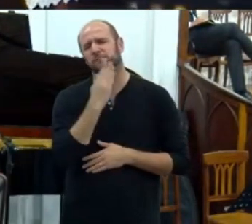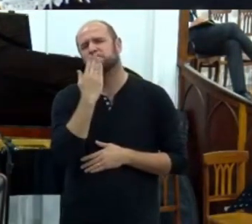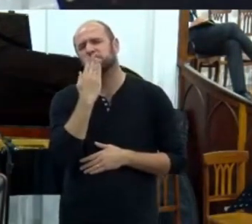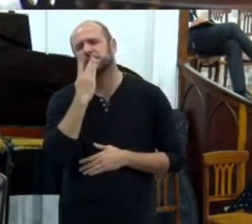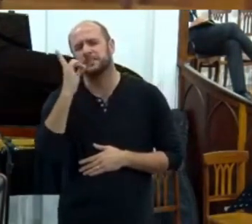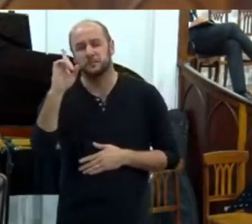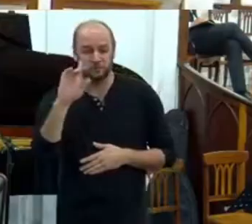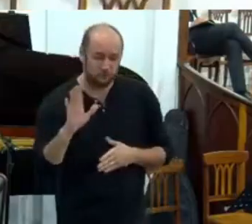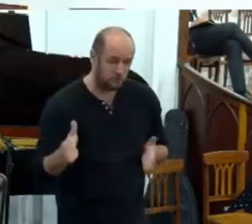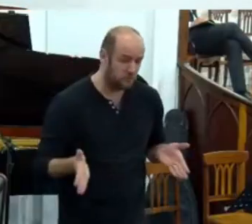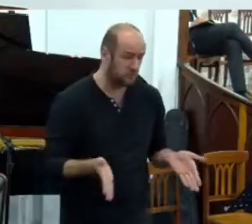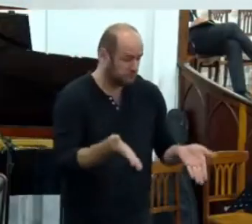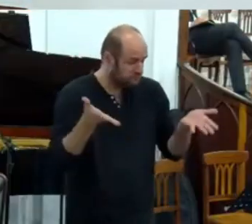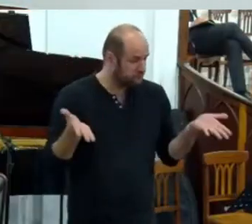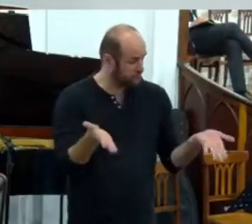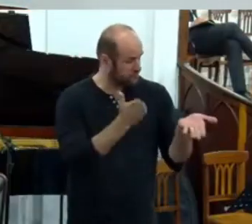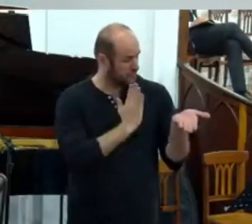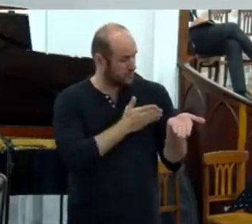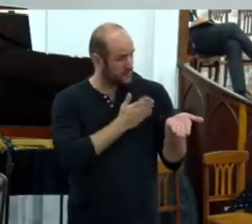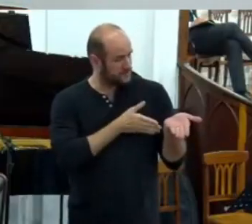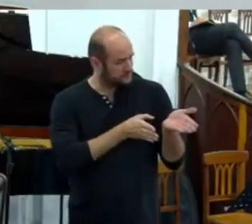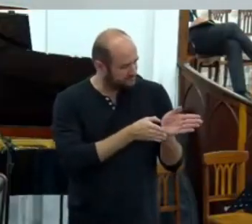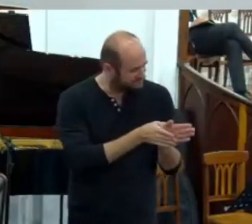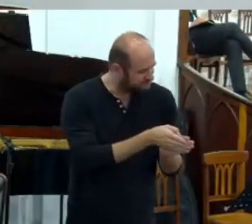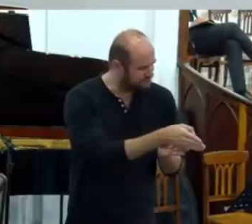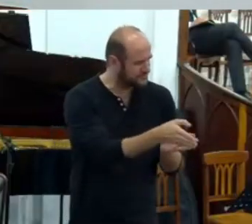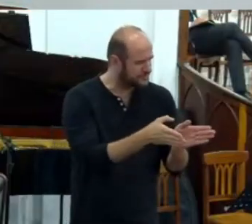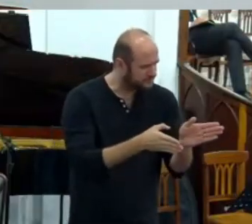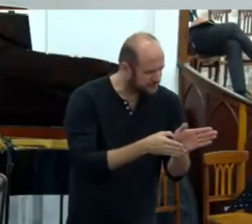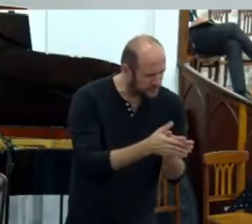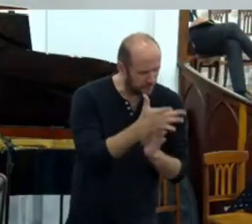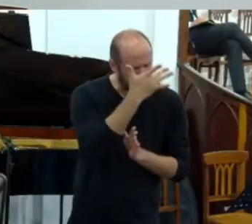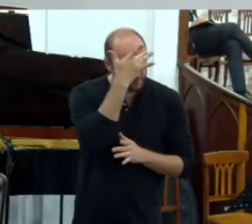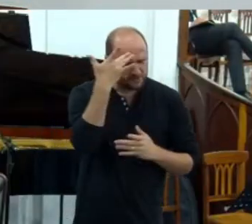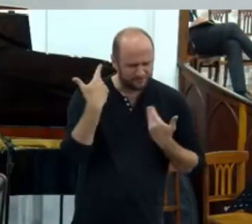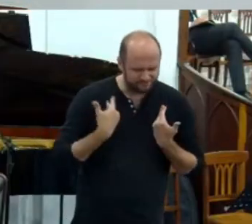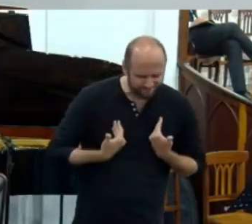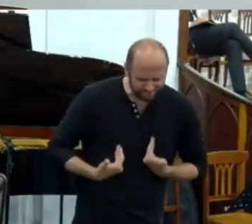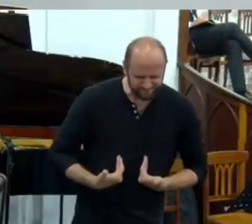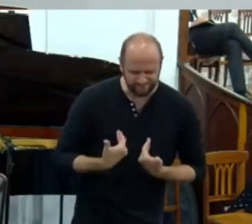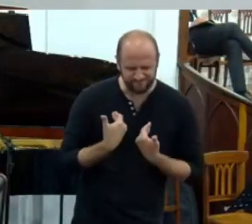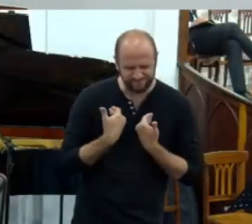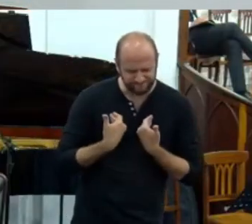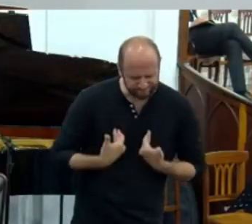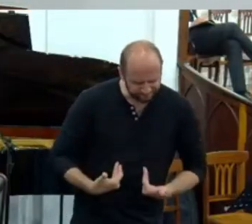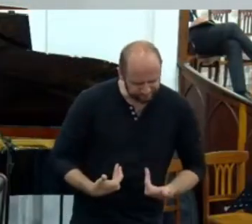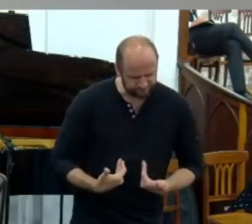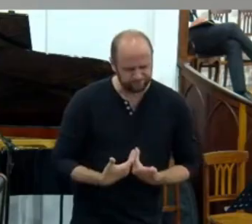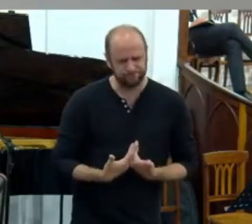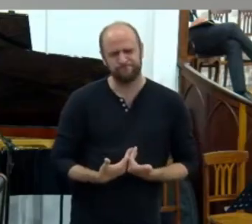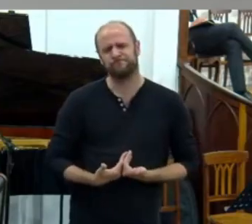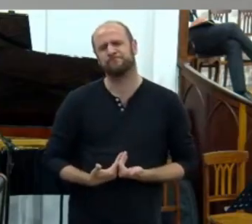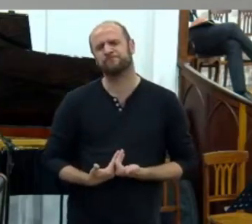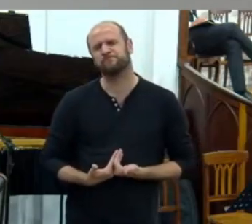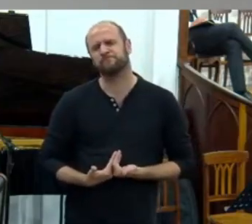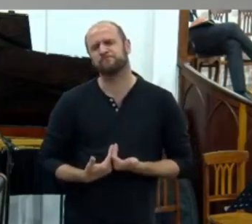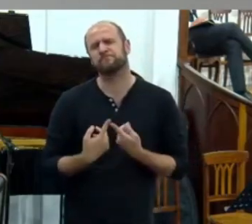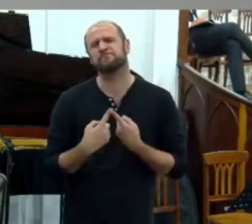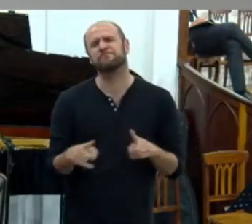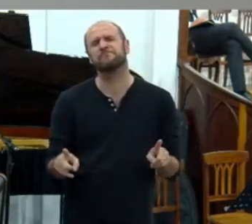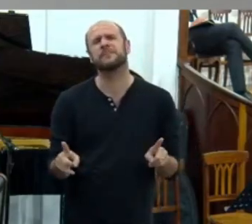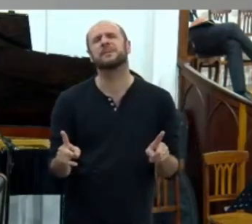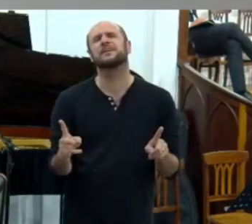nos anime o coração, console aqueles que estão cansados e sobrecarregados. Mas ao